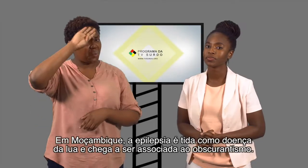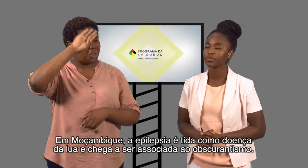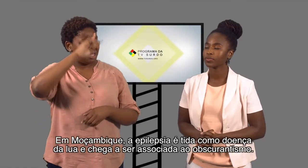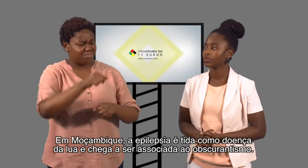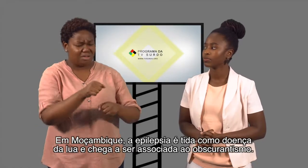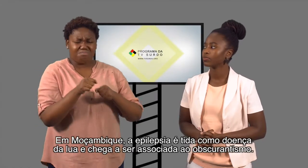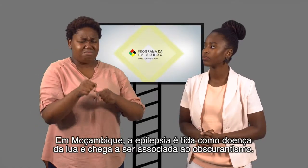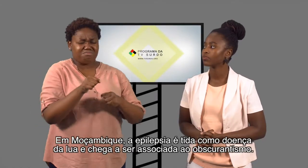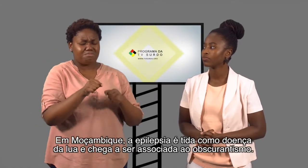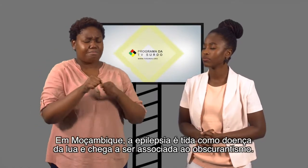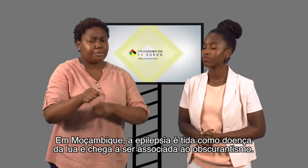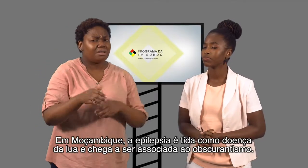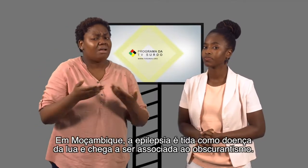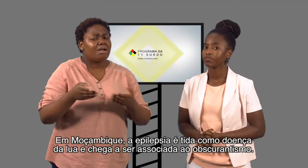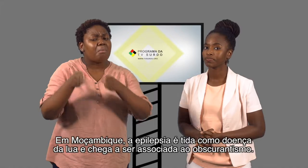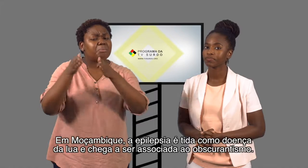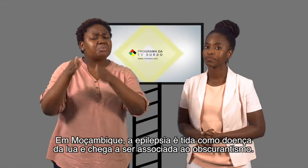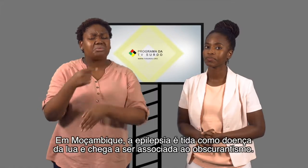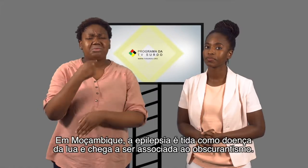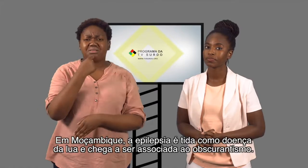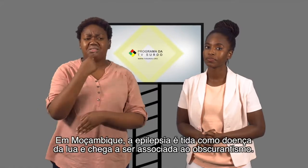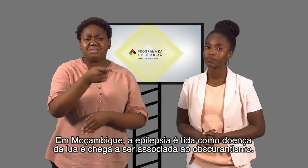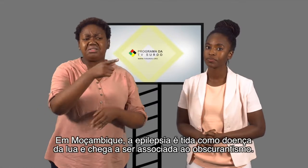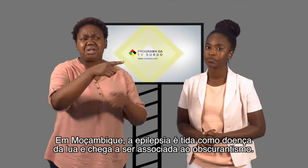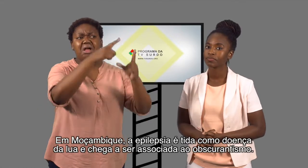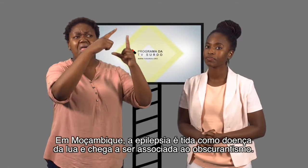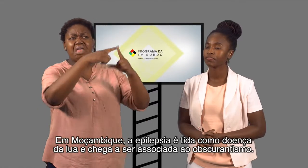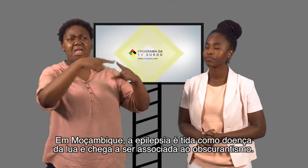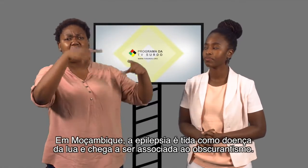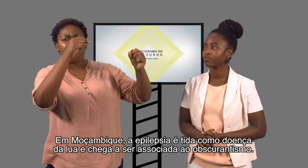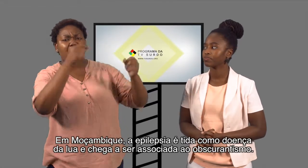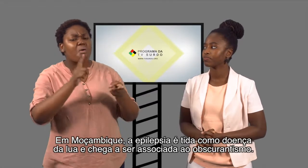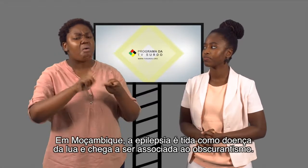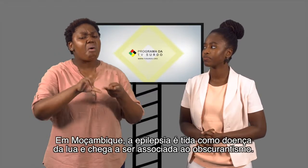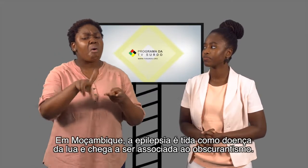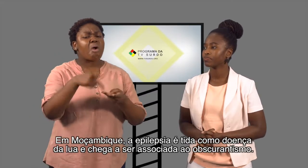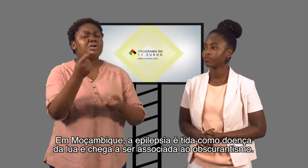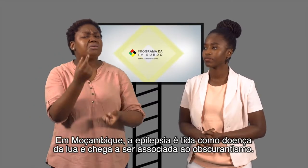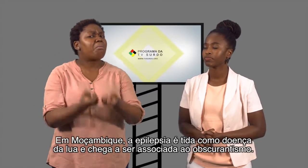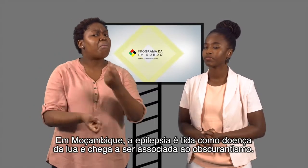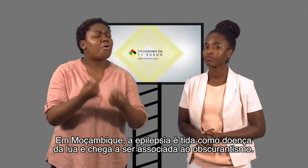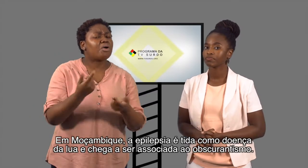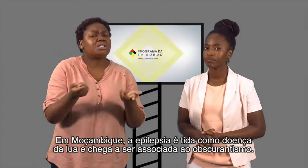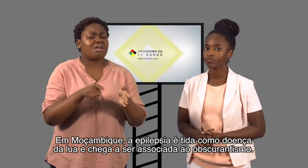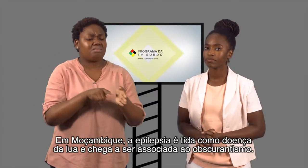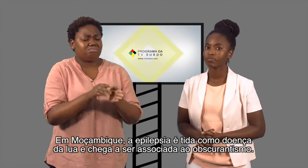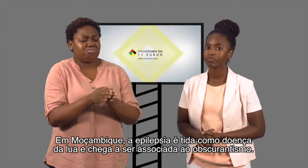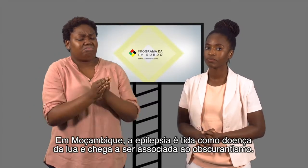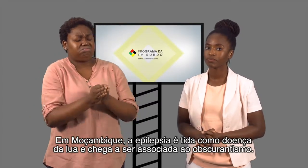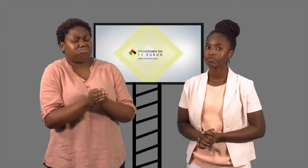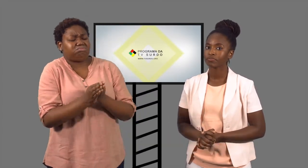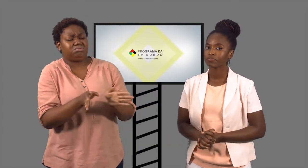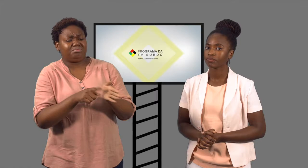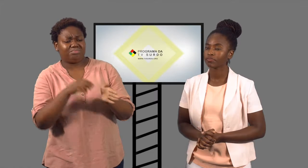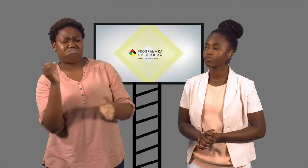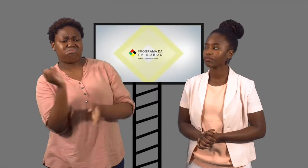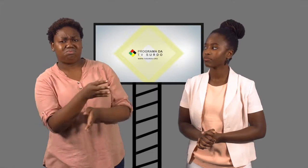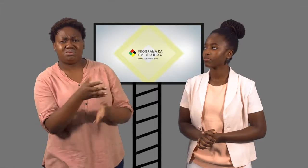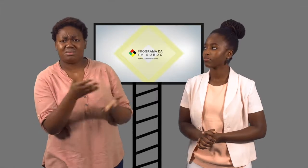Em Moçambique, a epilepsia é tida como doença da lua e chega a ser associada ao obscurantismo.